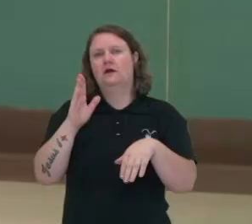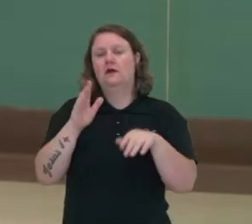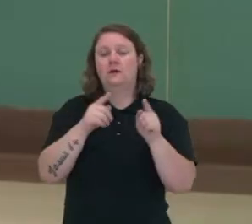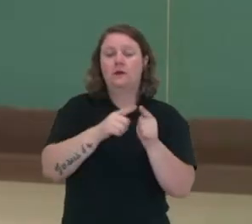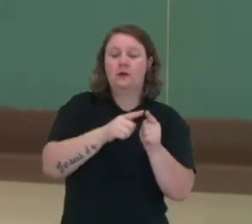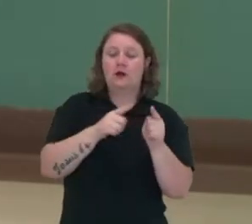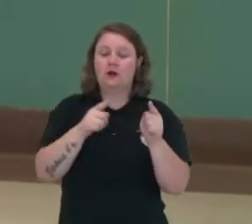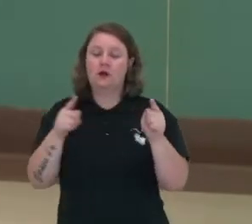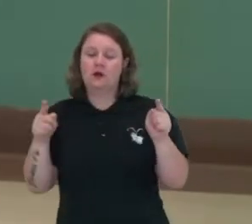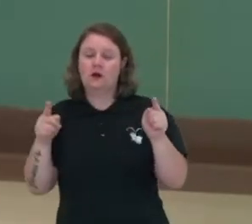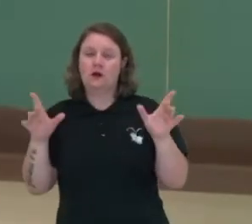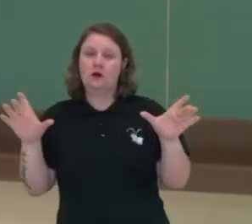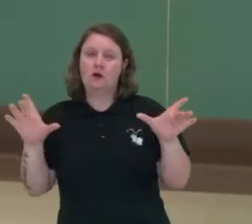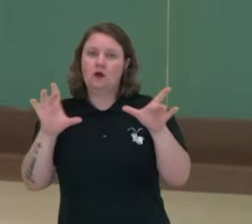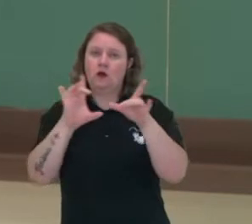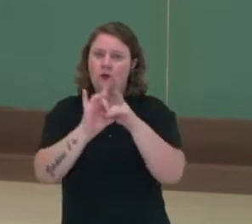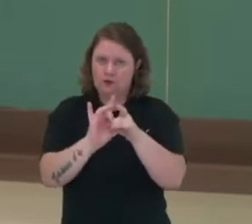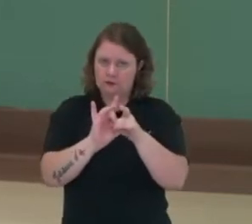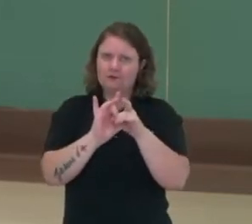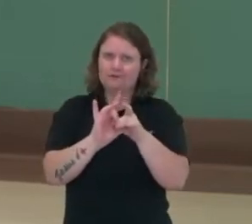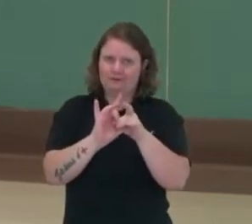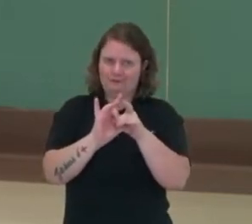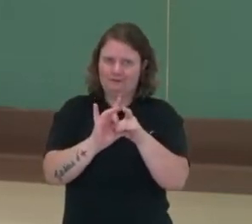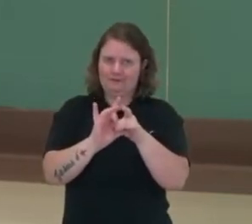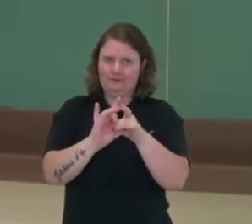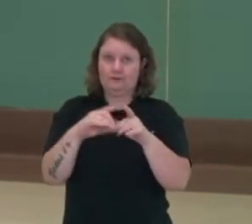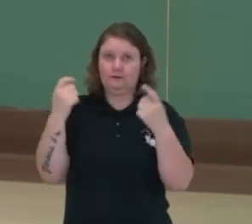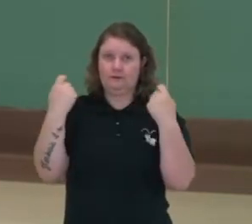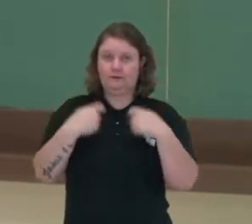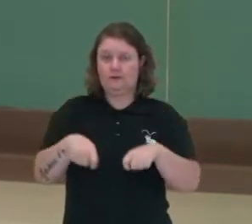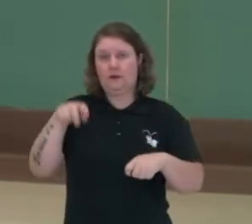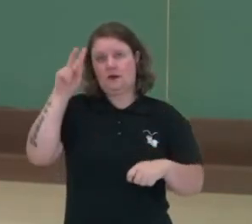período composto. Isso você não pode esquecer, né?